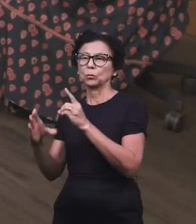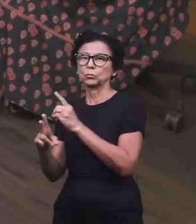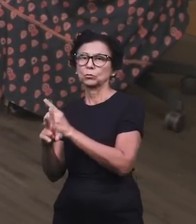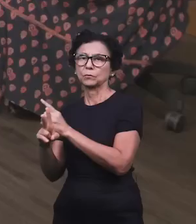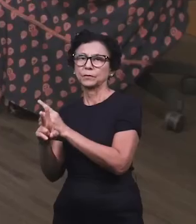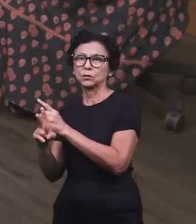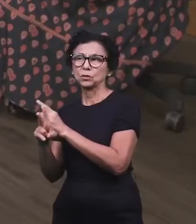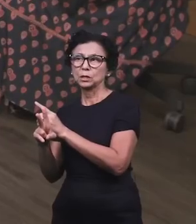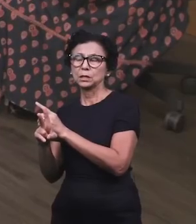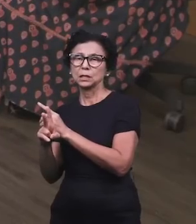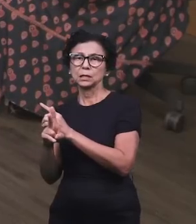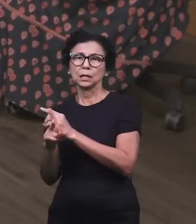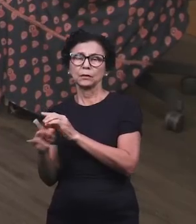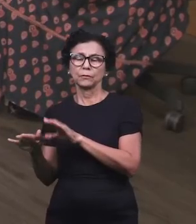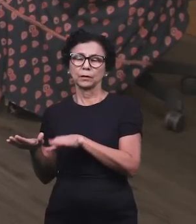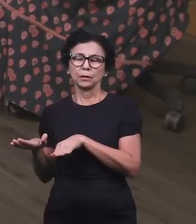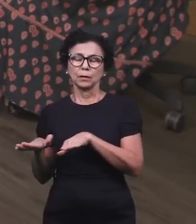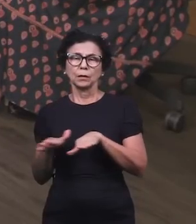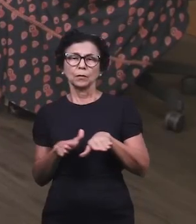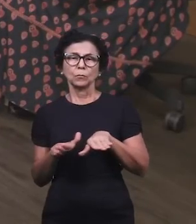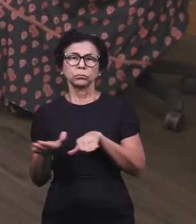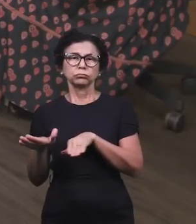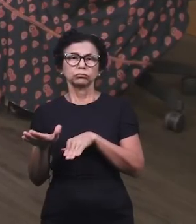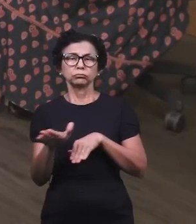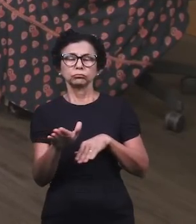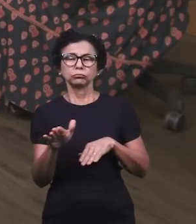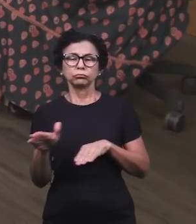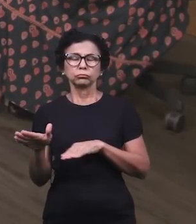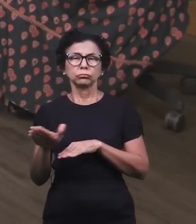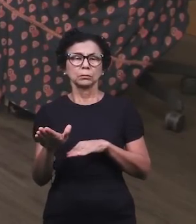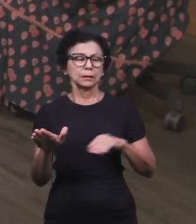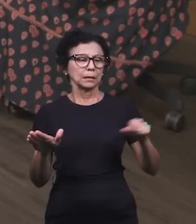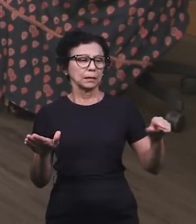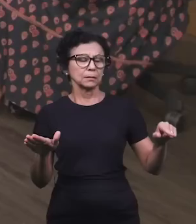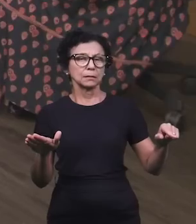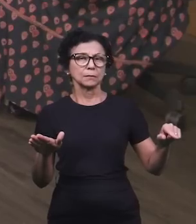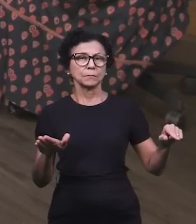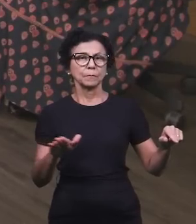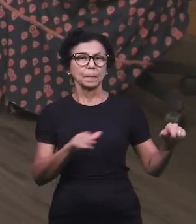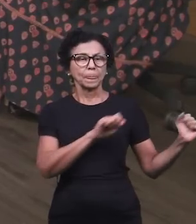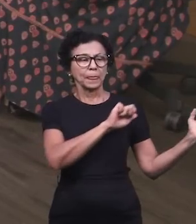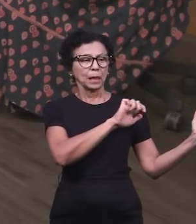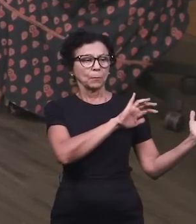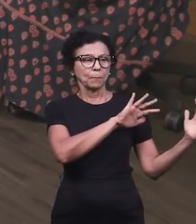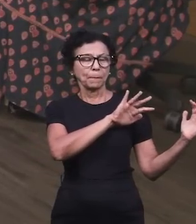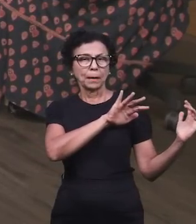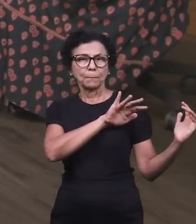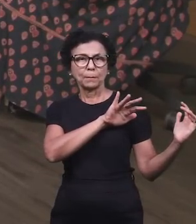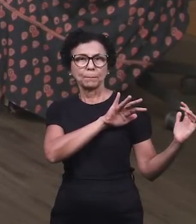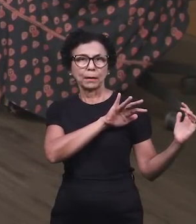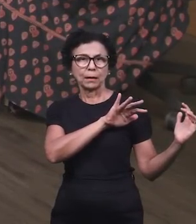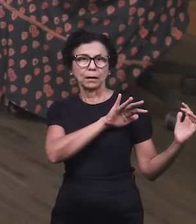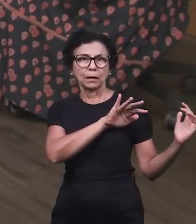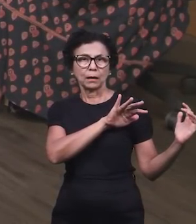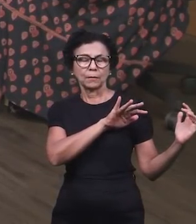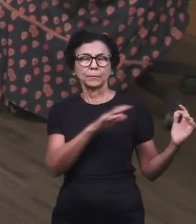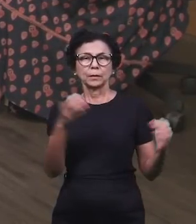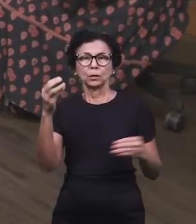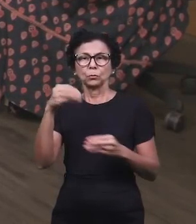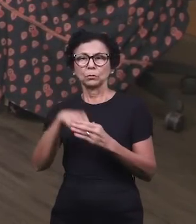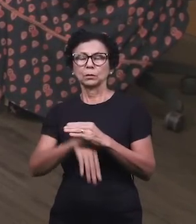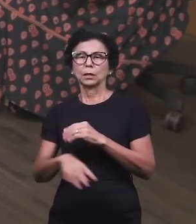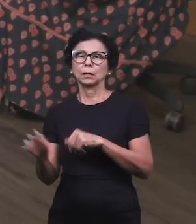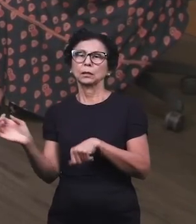dessa festa. E eu vinha cantando dentro do carro. Não é algo muito recomendável me ouvir cantar, mas eu